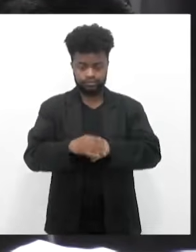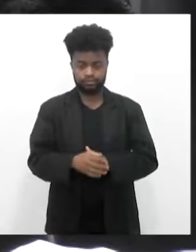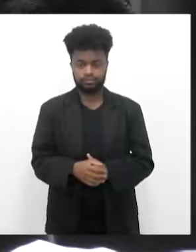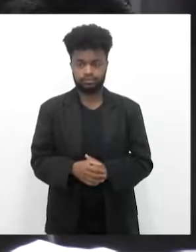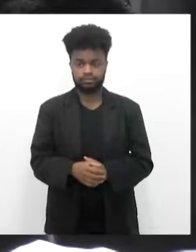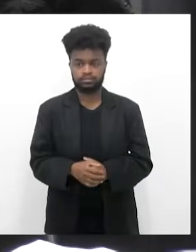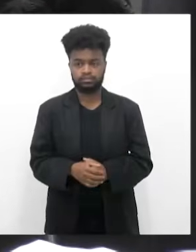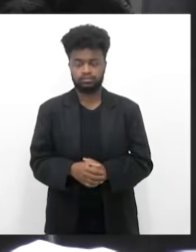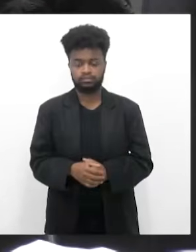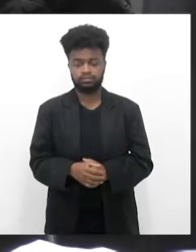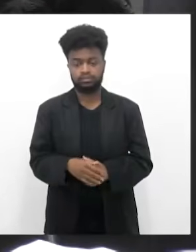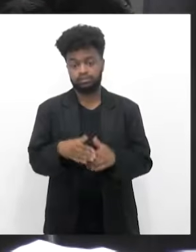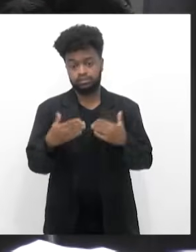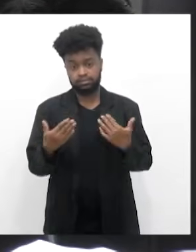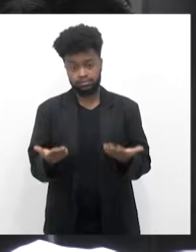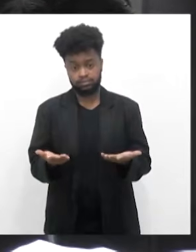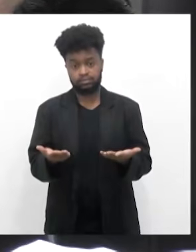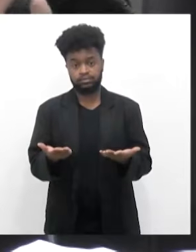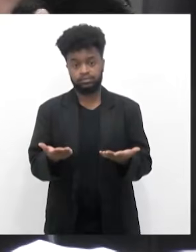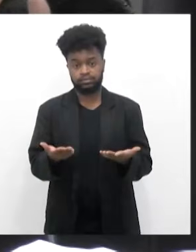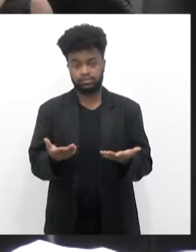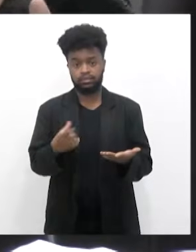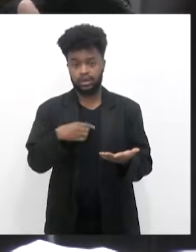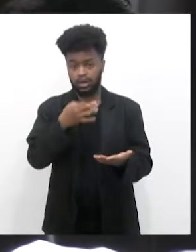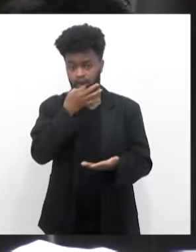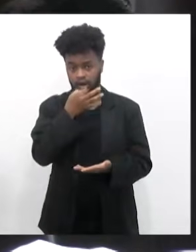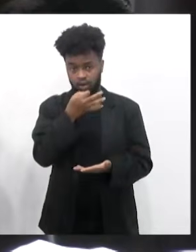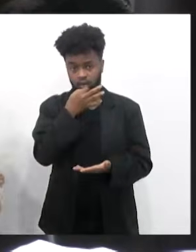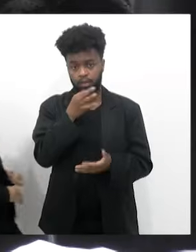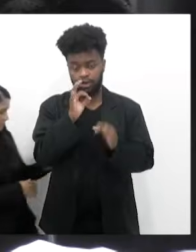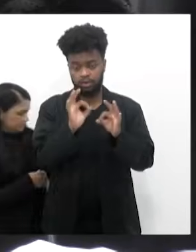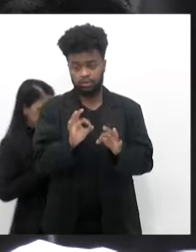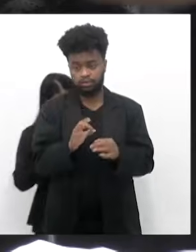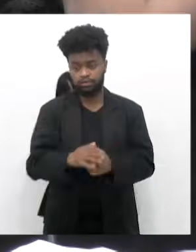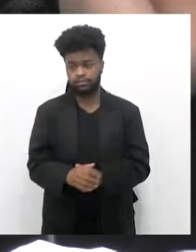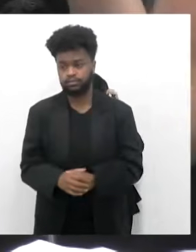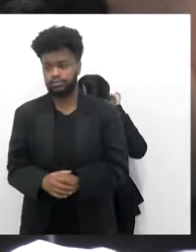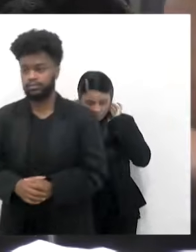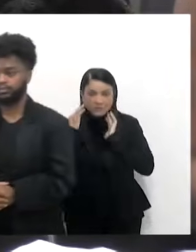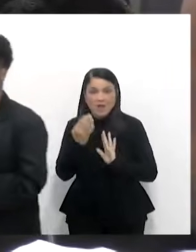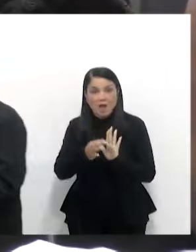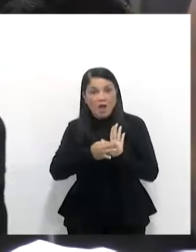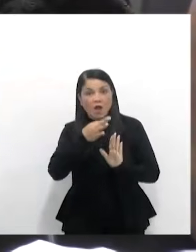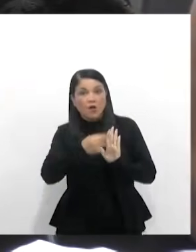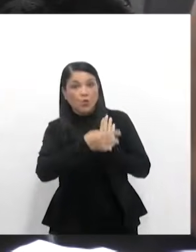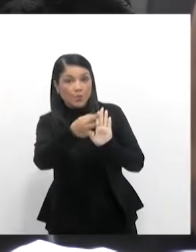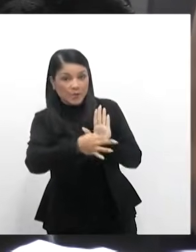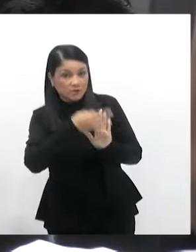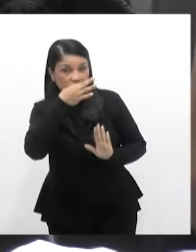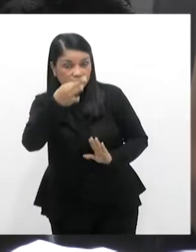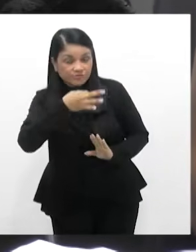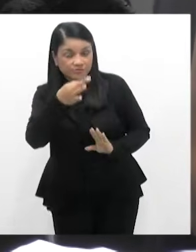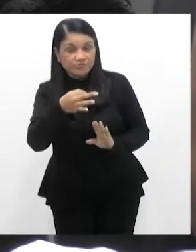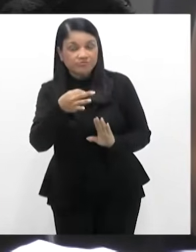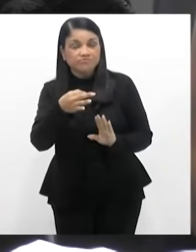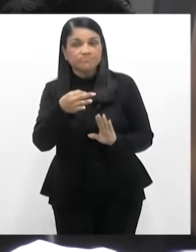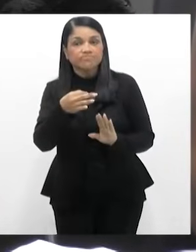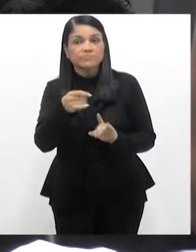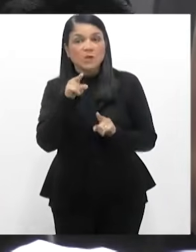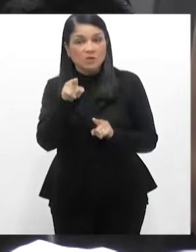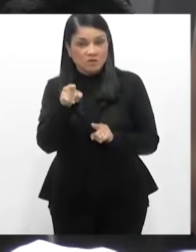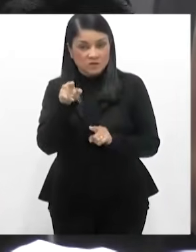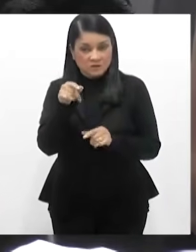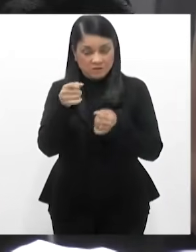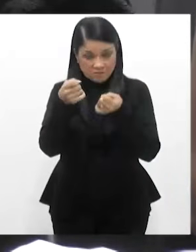inconstitucionalidade. Então, essa é uma argumentação. Porque, para ser preciso, o que o senhor